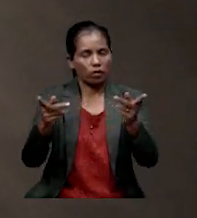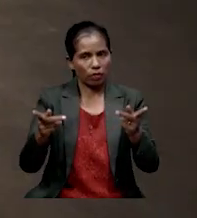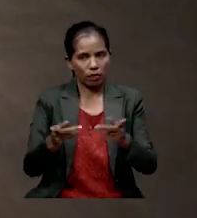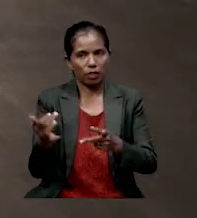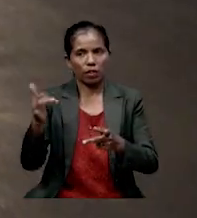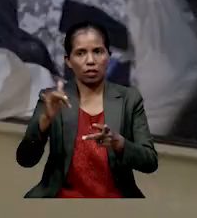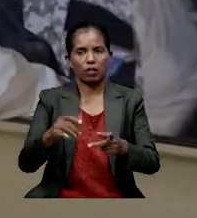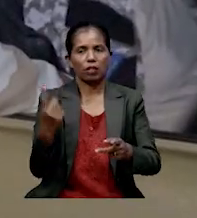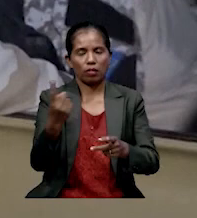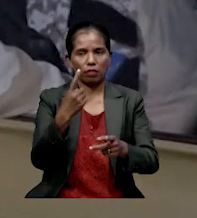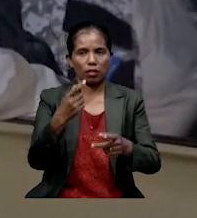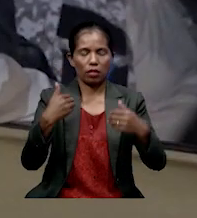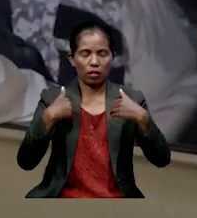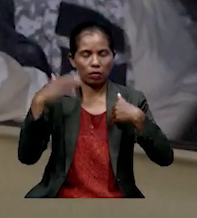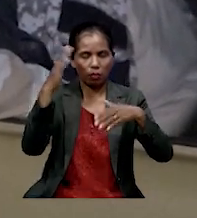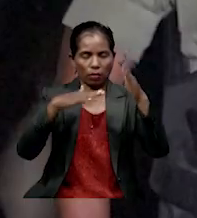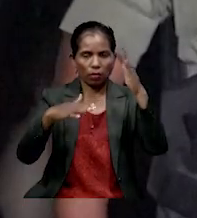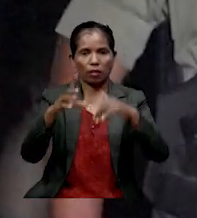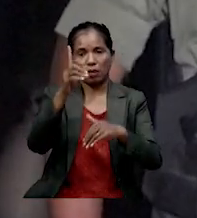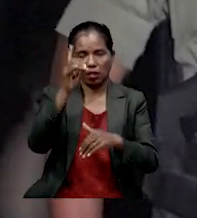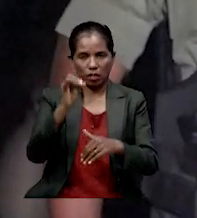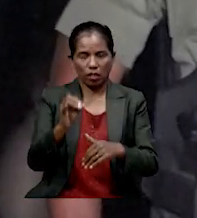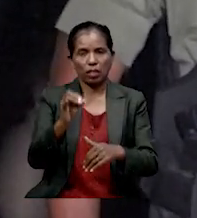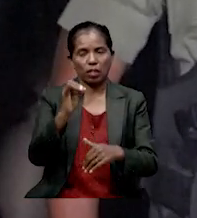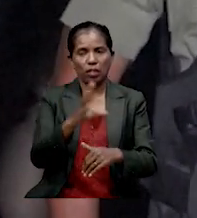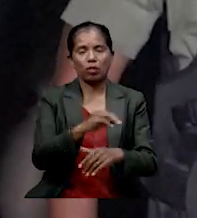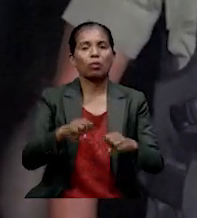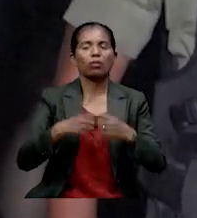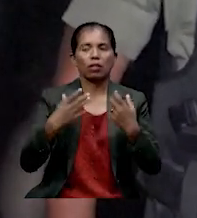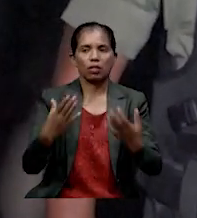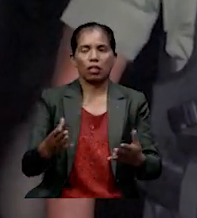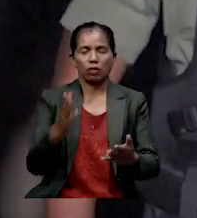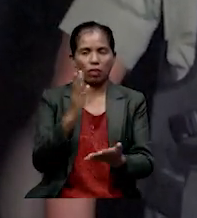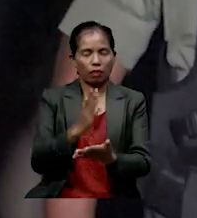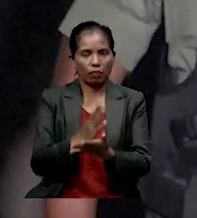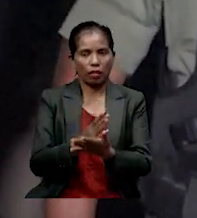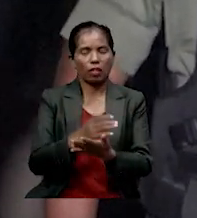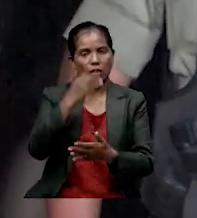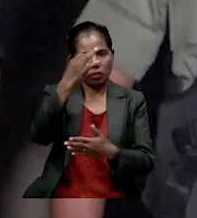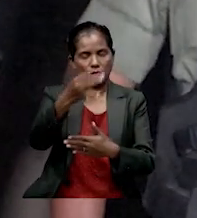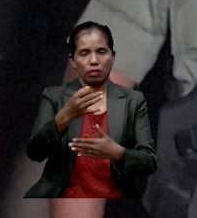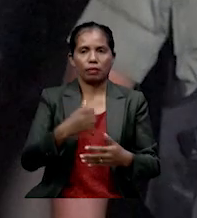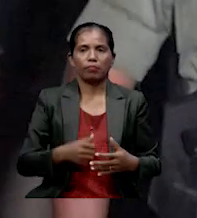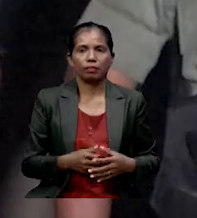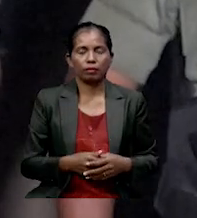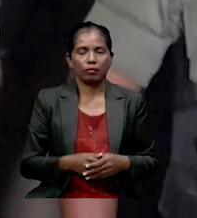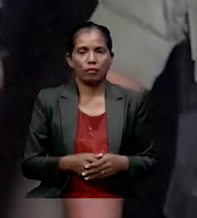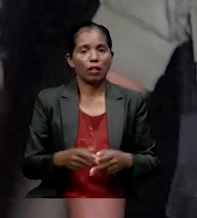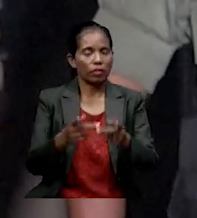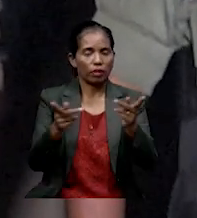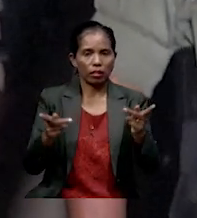Hiraknebe, sempre moço conflito e a capital de Ili, no ne o insa atuhala prevenção e a futuro. Fatem ser